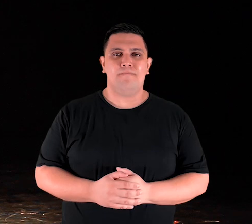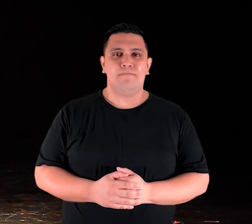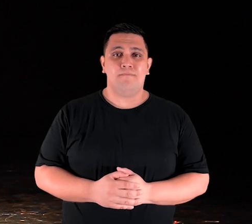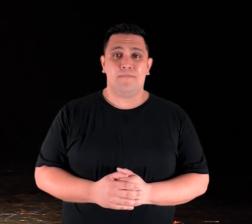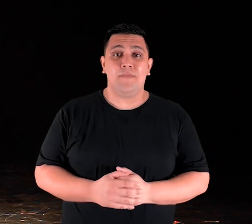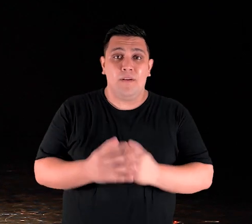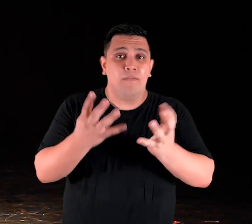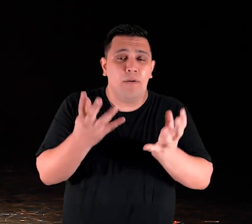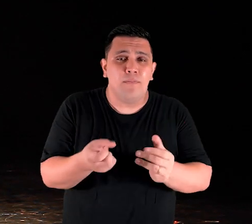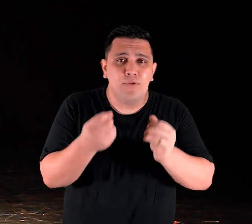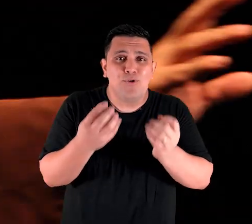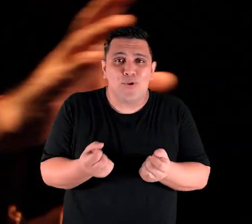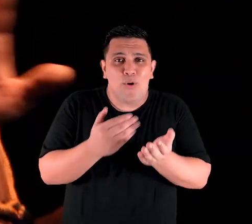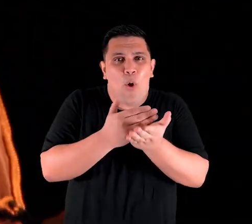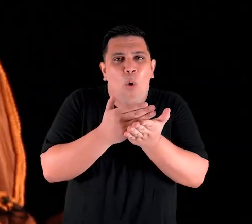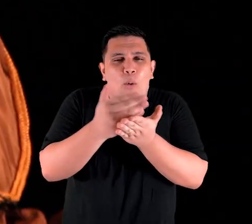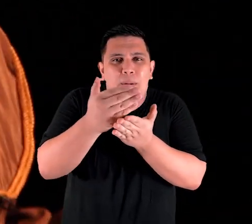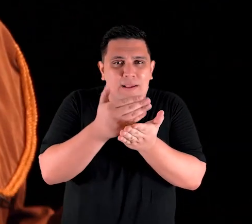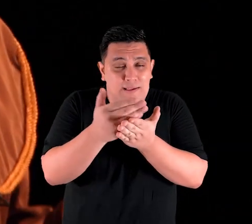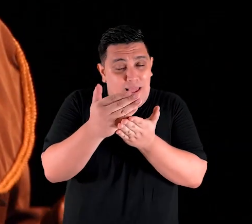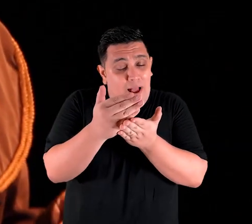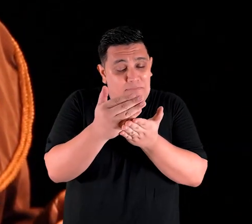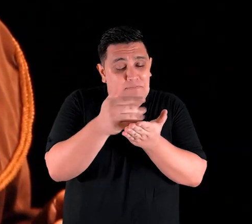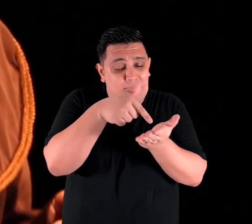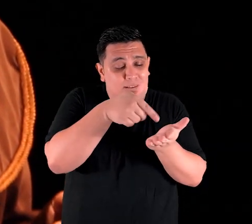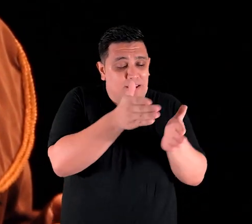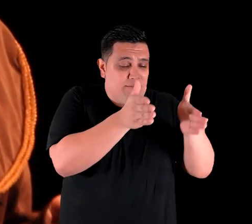Vamos começar do início?